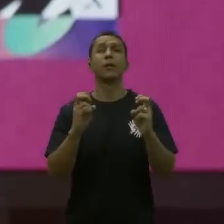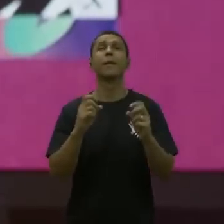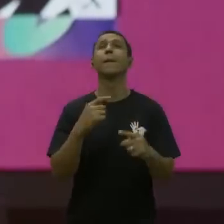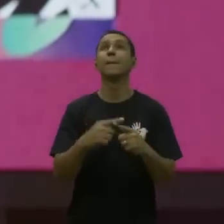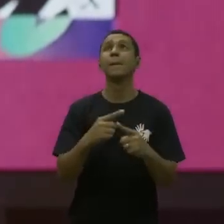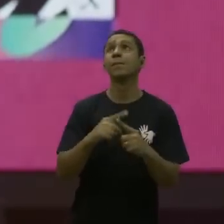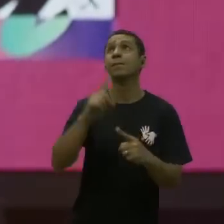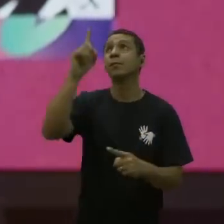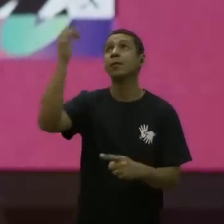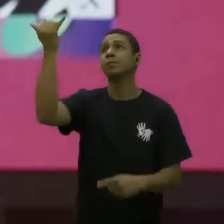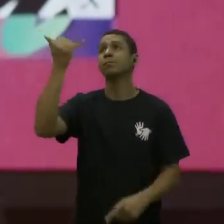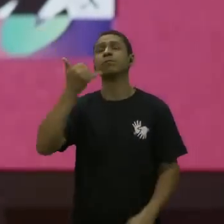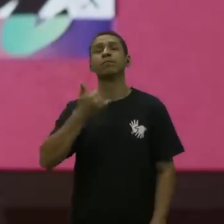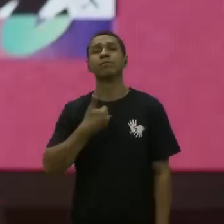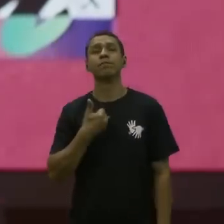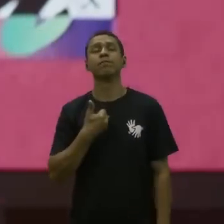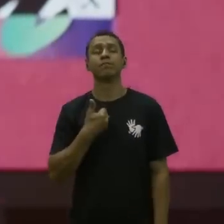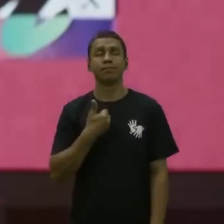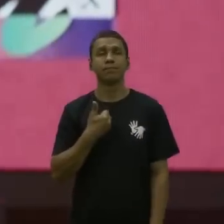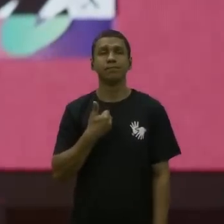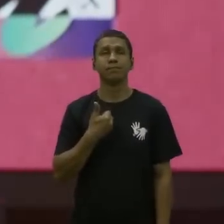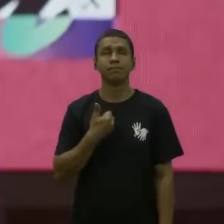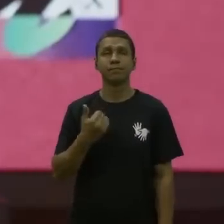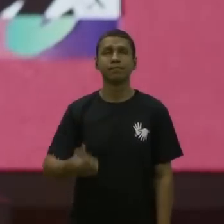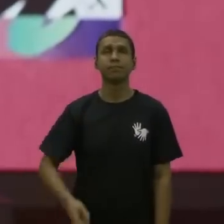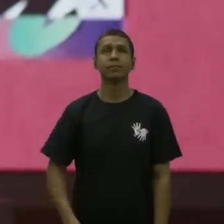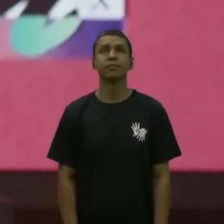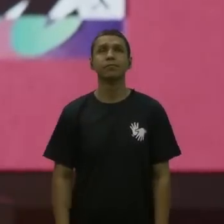porque Deus está me dizendo: